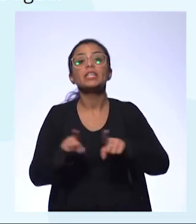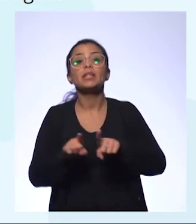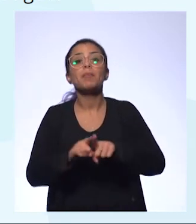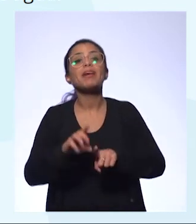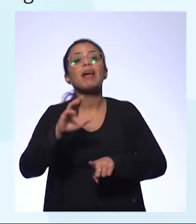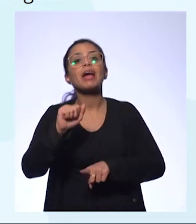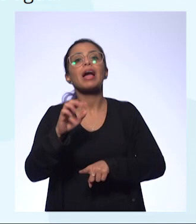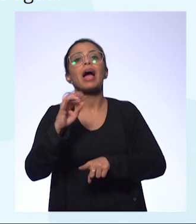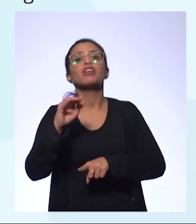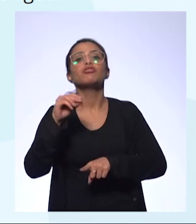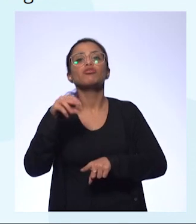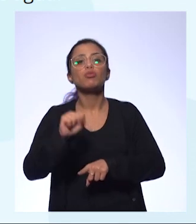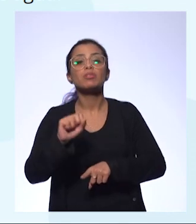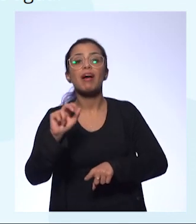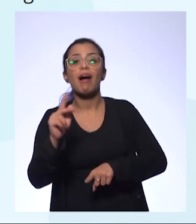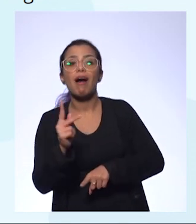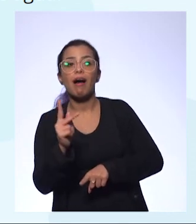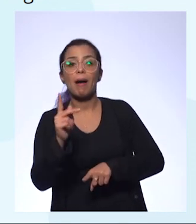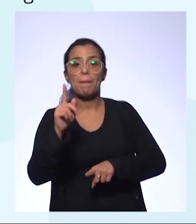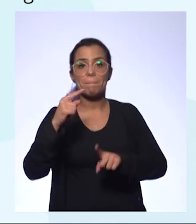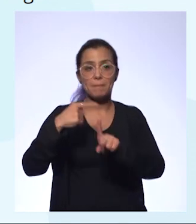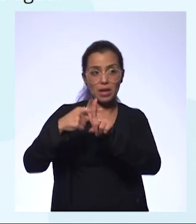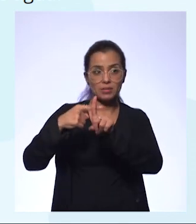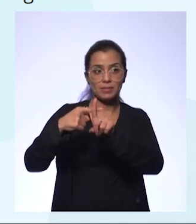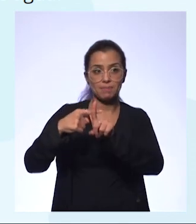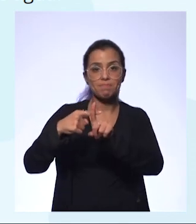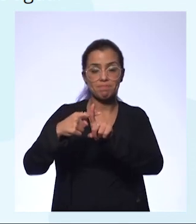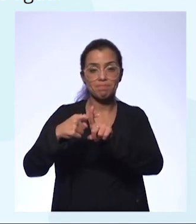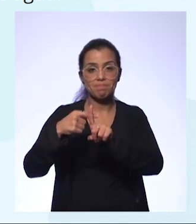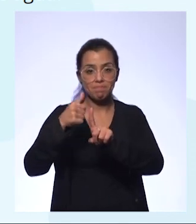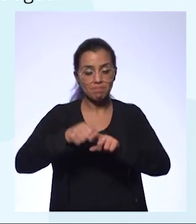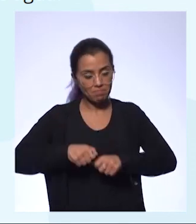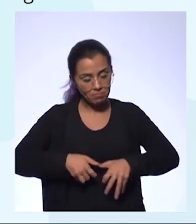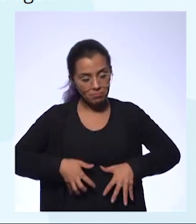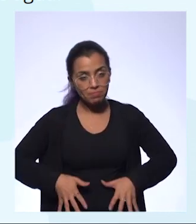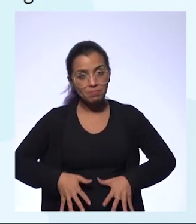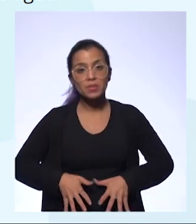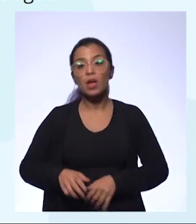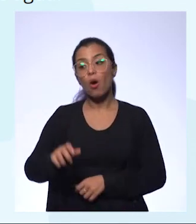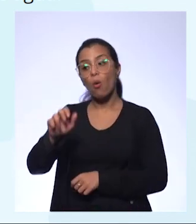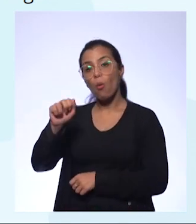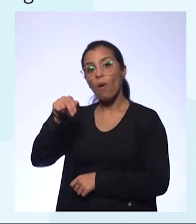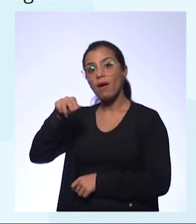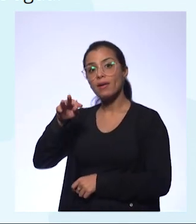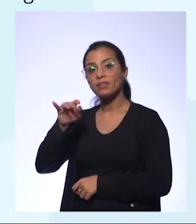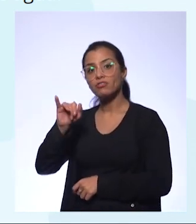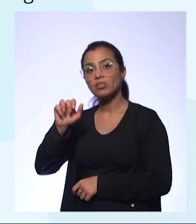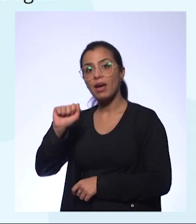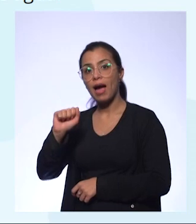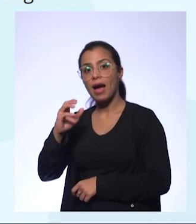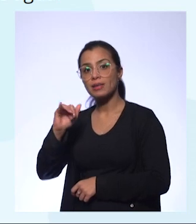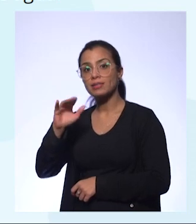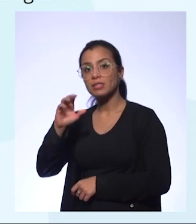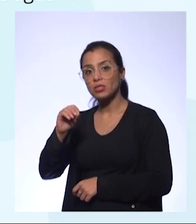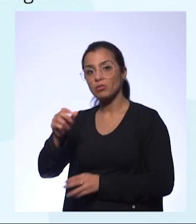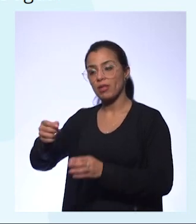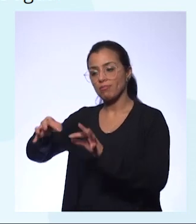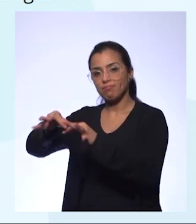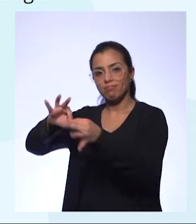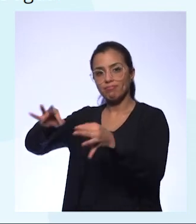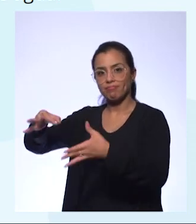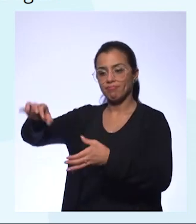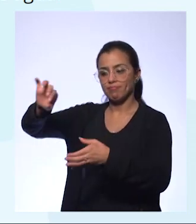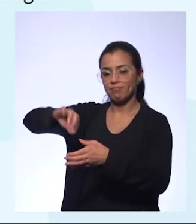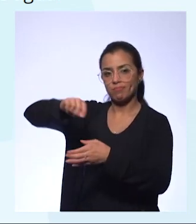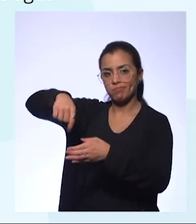H+. E o antiácido que o Dr. Drauzio falou na matéria dele, que a pessoa vai aliviar essa azia com